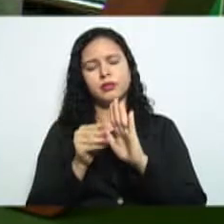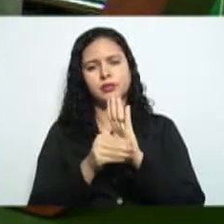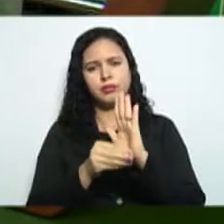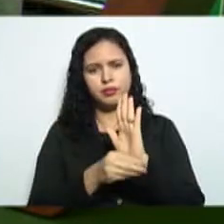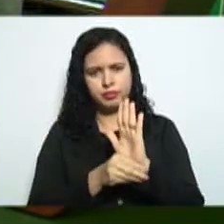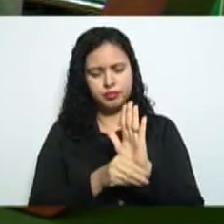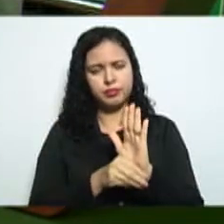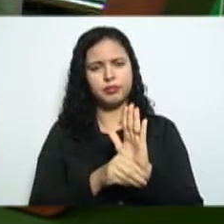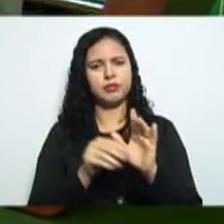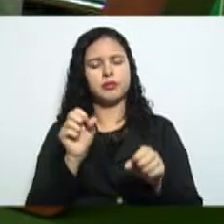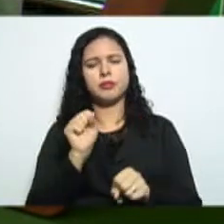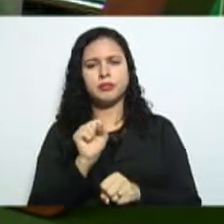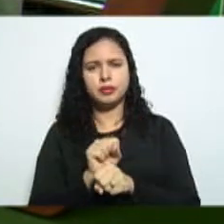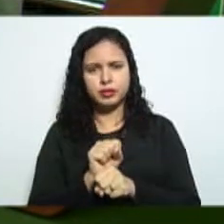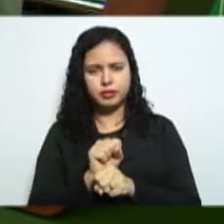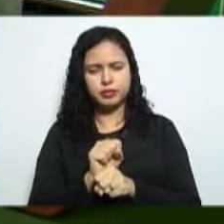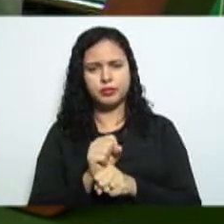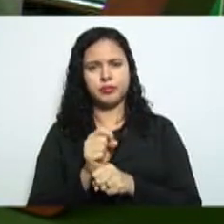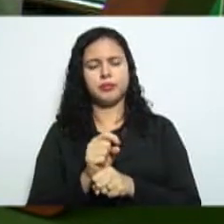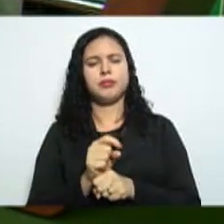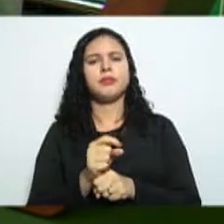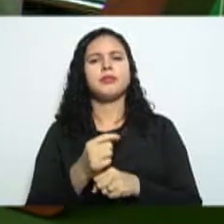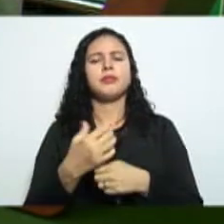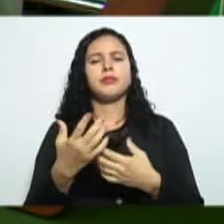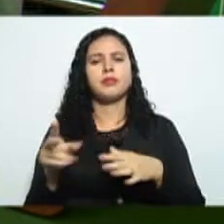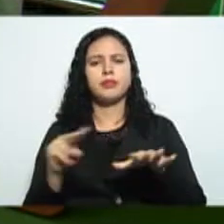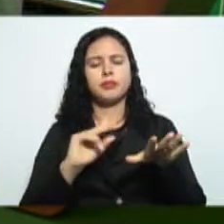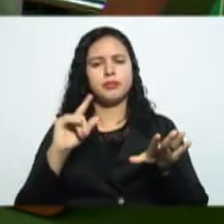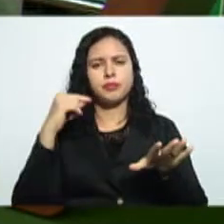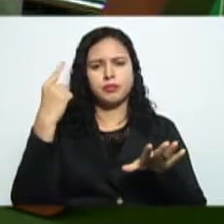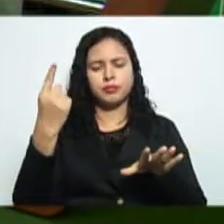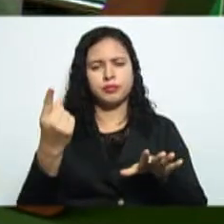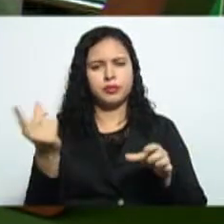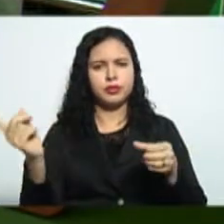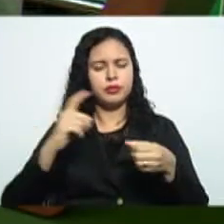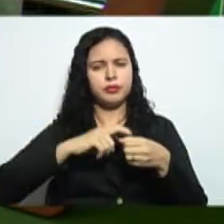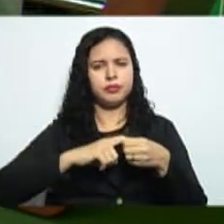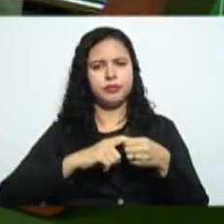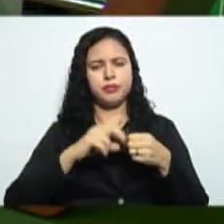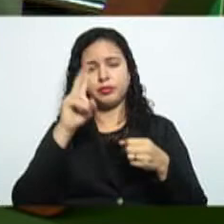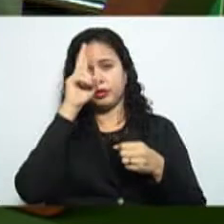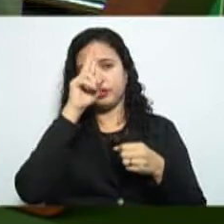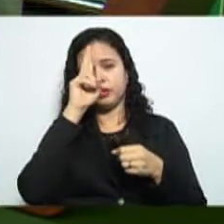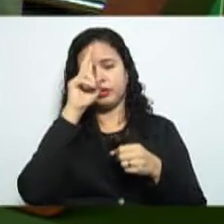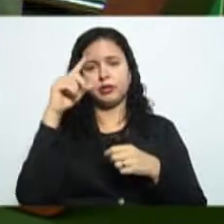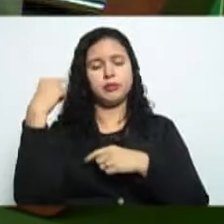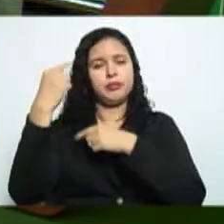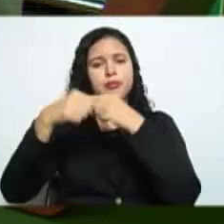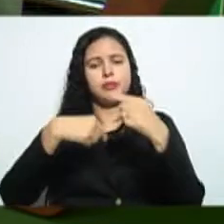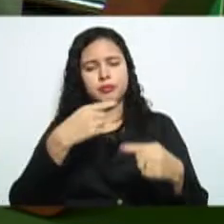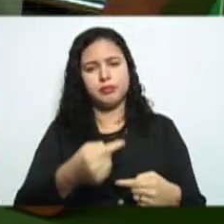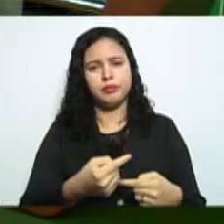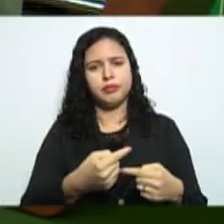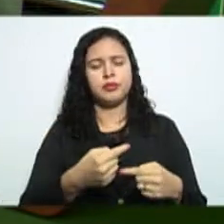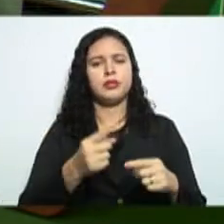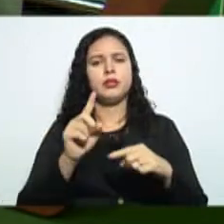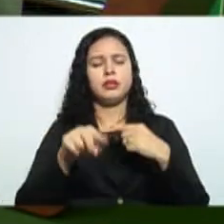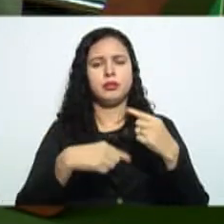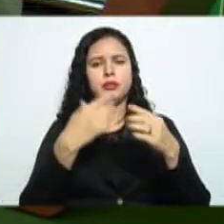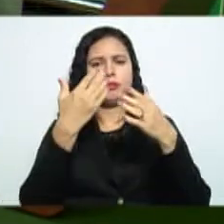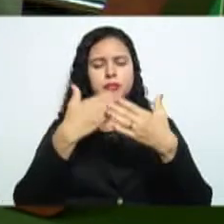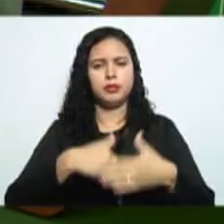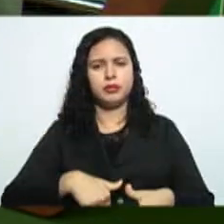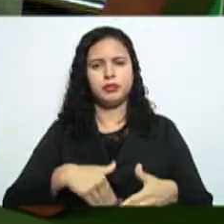último conteúdo que nós estamos discutindo nessa disciplina. Na aula que vem a gente volta fazendo uma revisão de tudo e na preparação para a